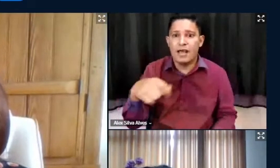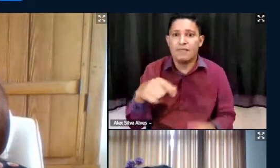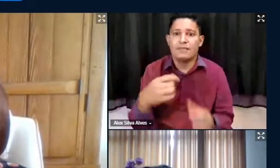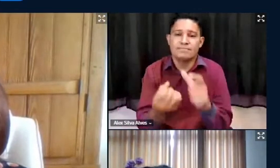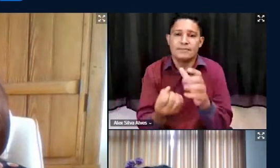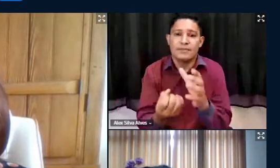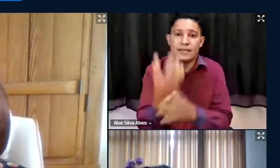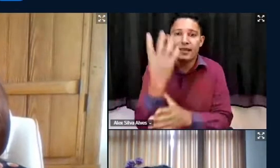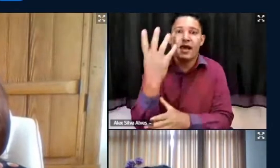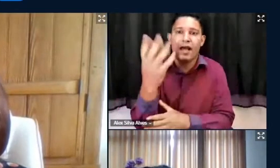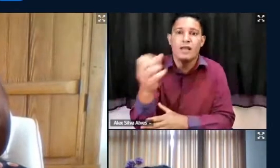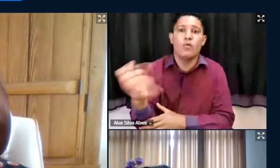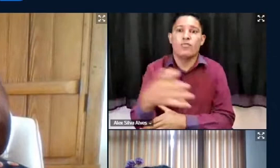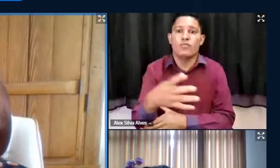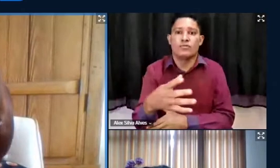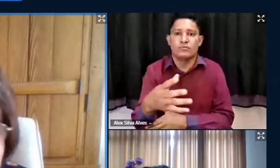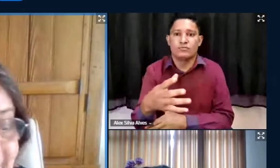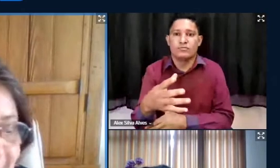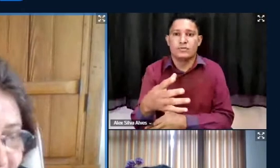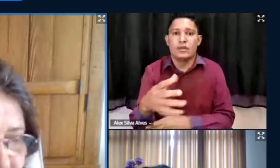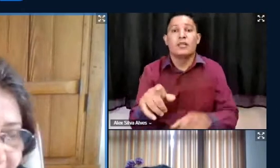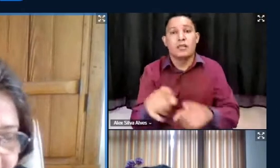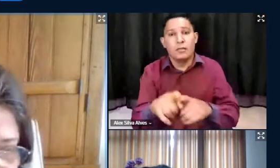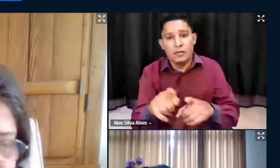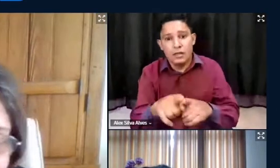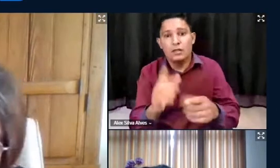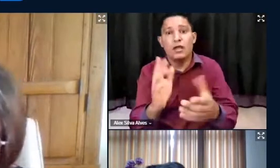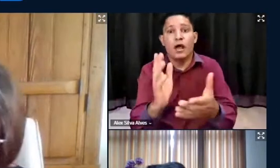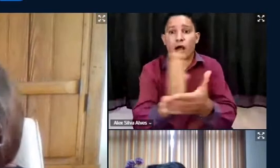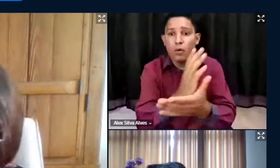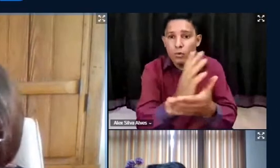descoberta do processo, né, de criação